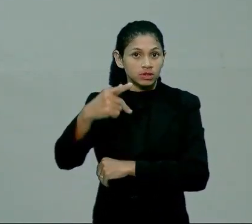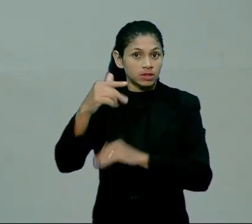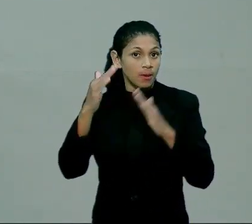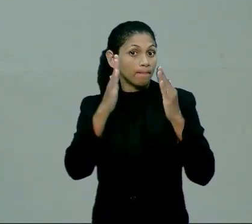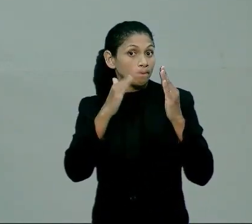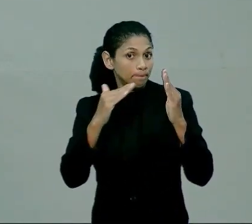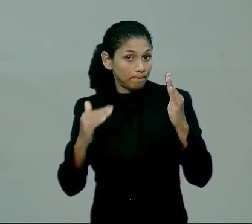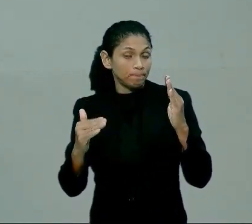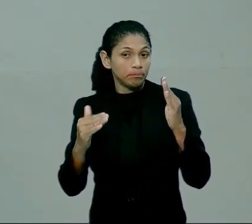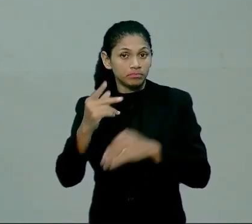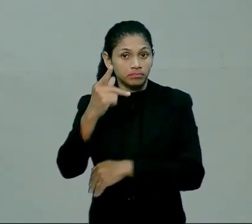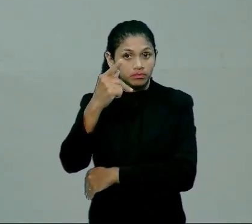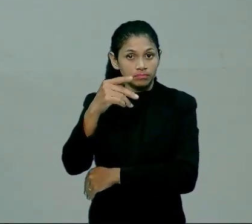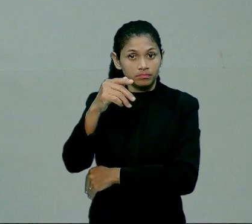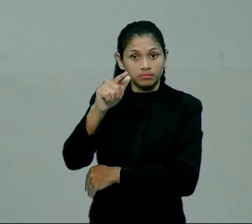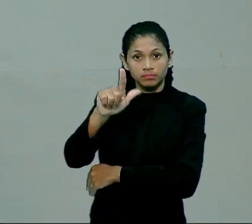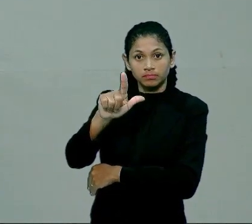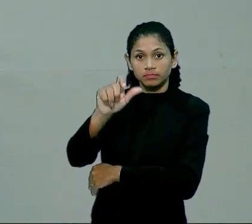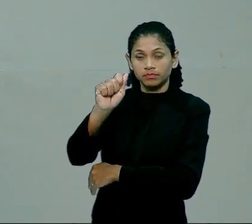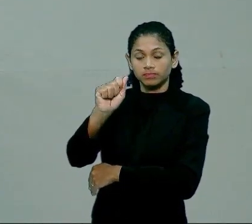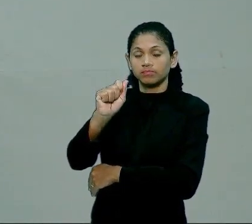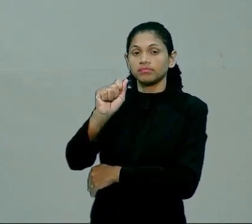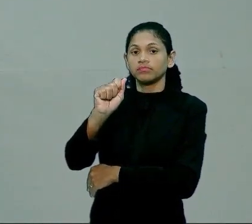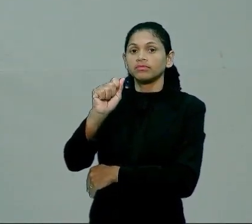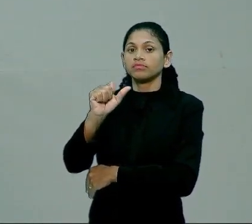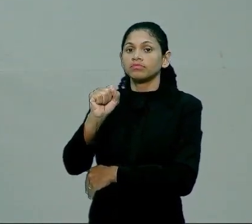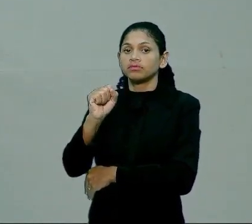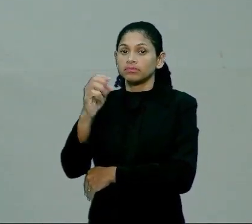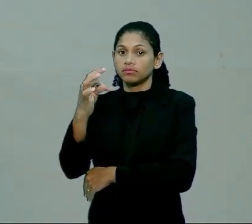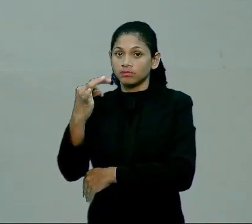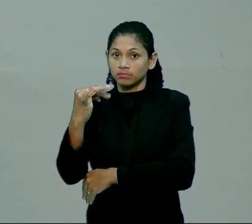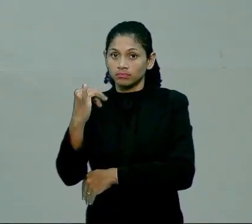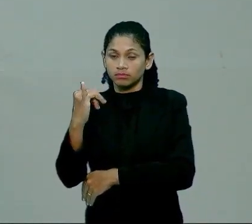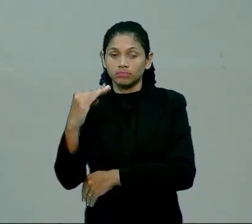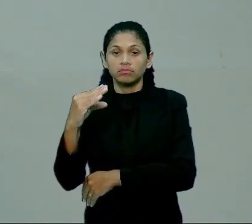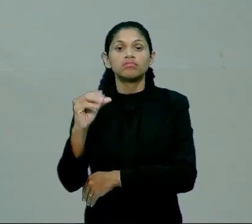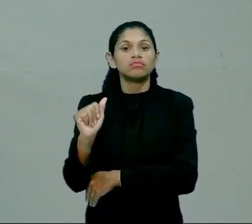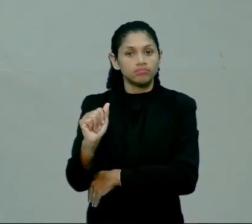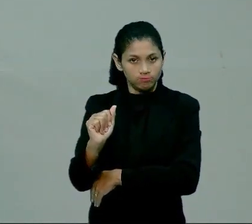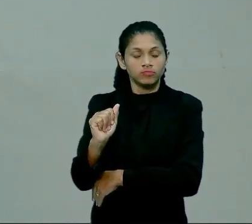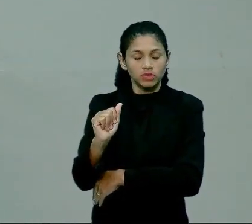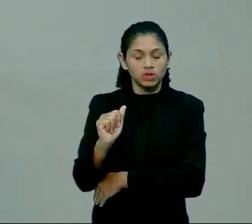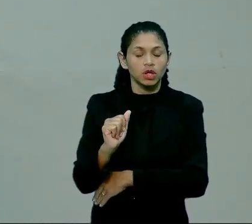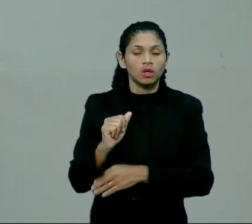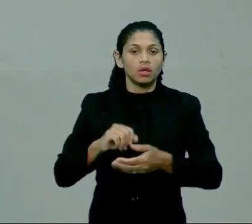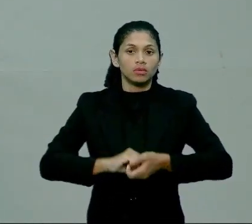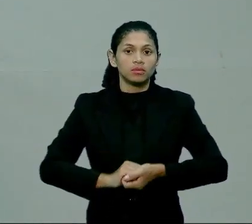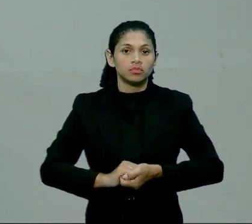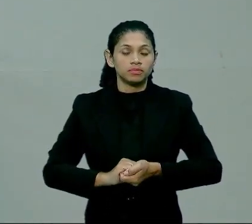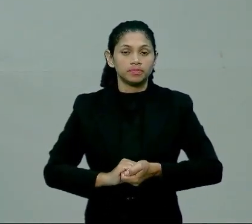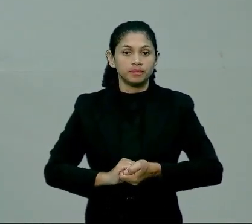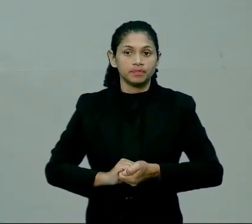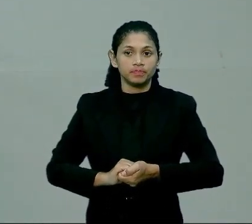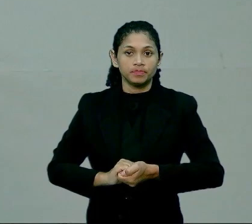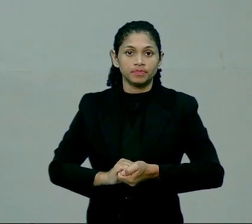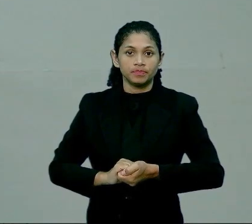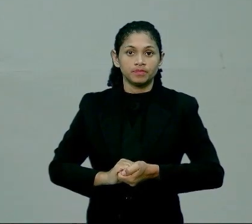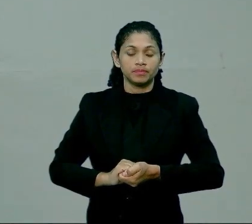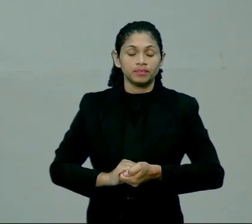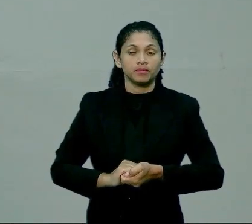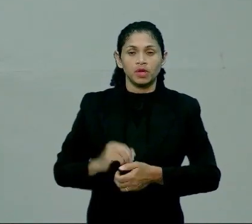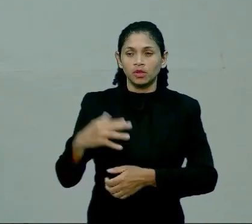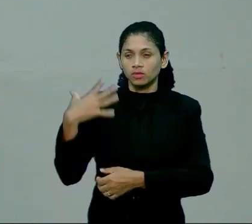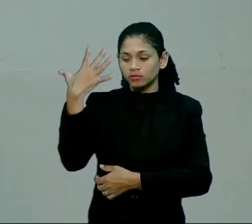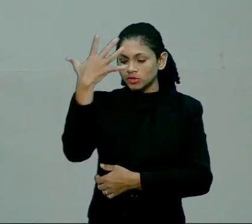incentivando determinado comportamento, determinados hábitos, e isso também vai ser correlacionado ao universo estético, né,